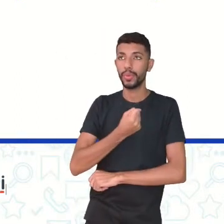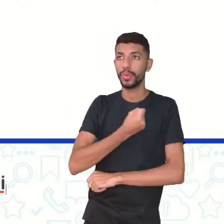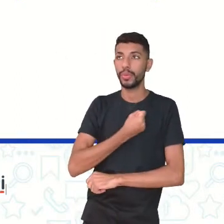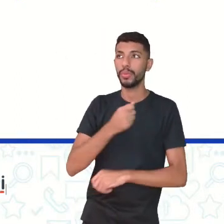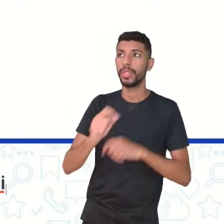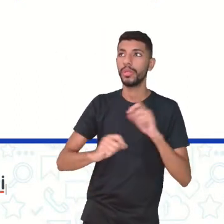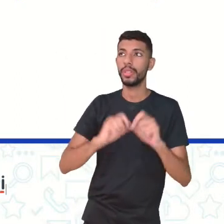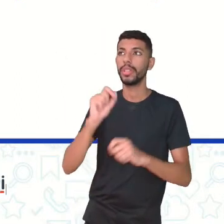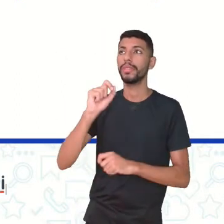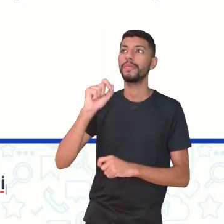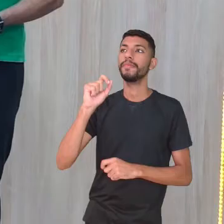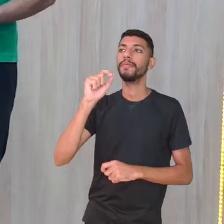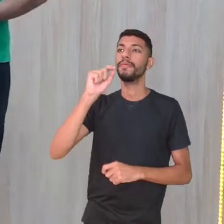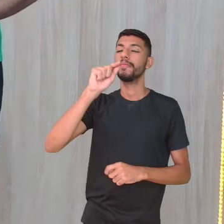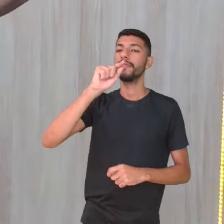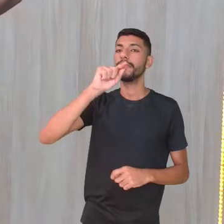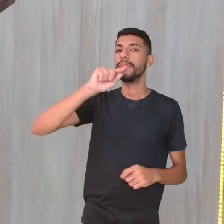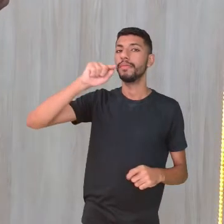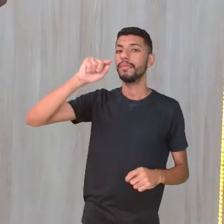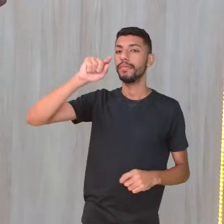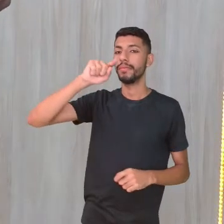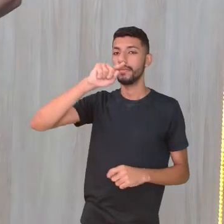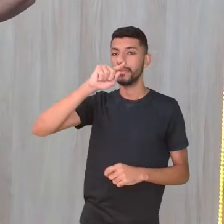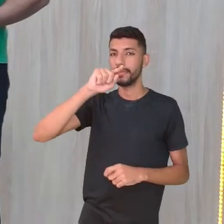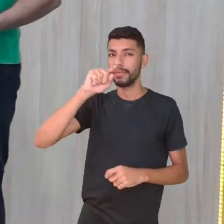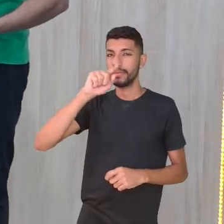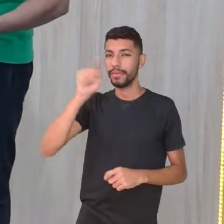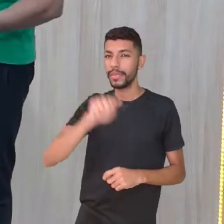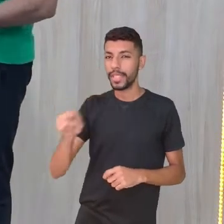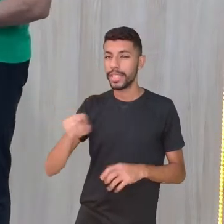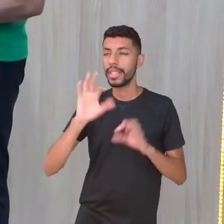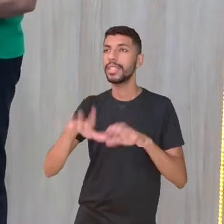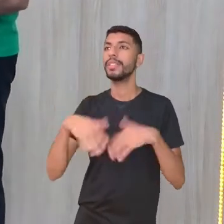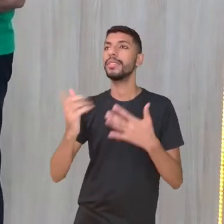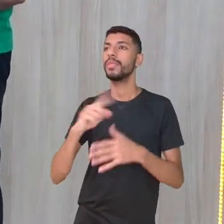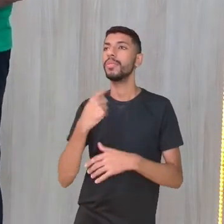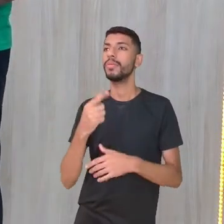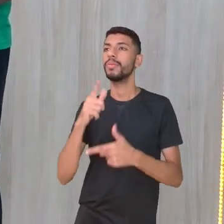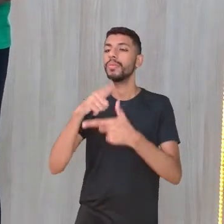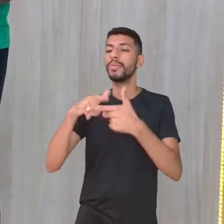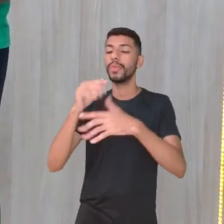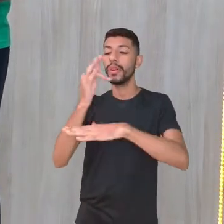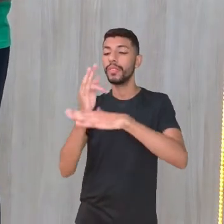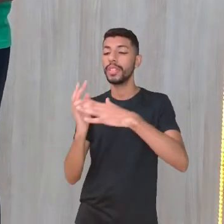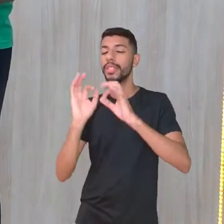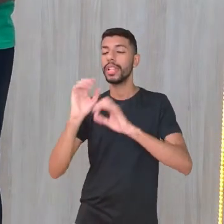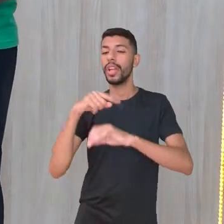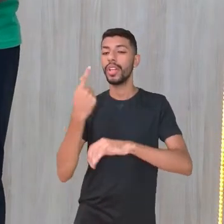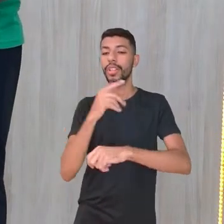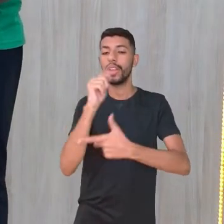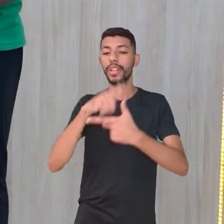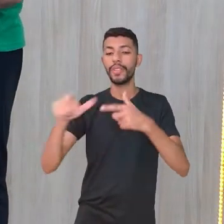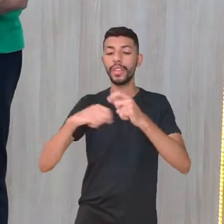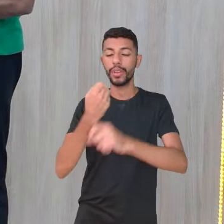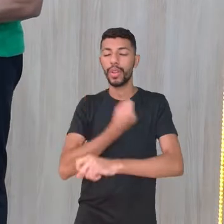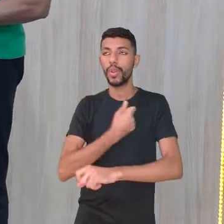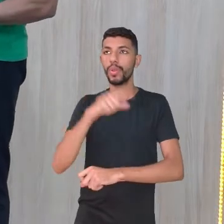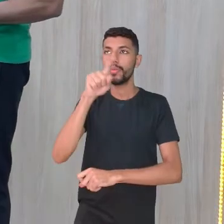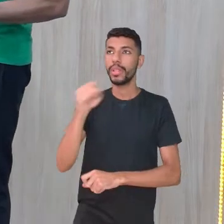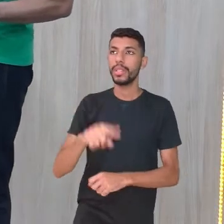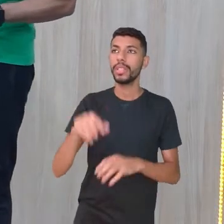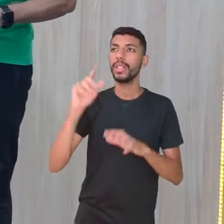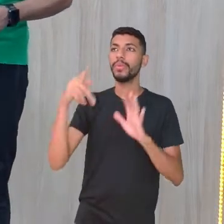por uma fração. Então, quando a gente for dividir aí um número inteiro, tá, por uma fração, é